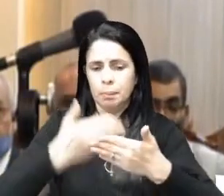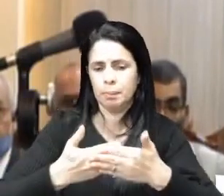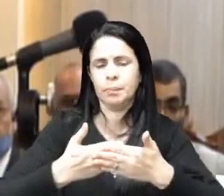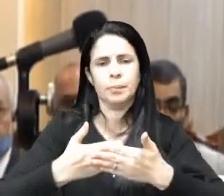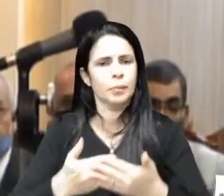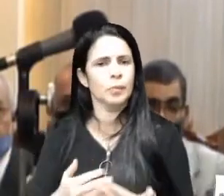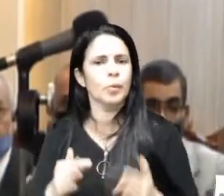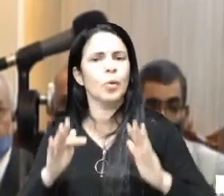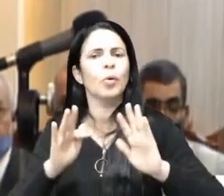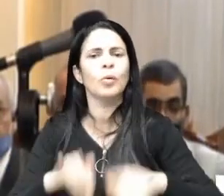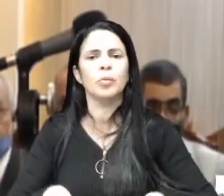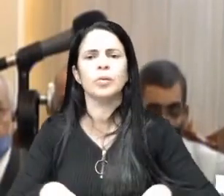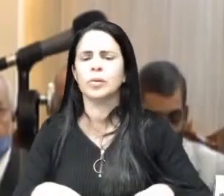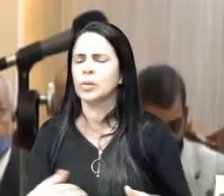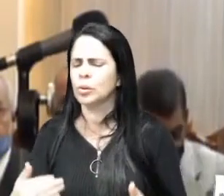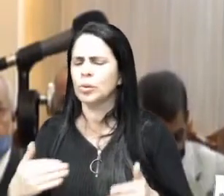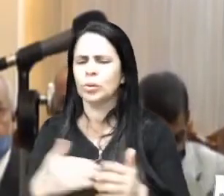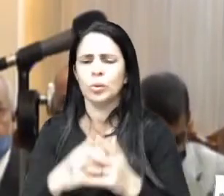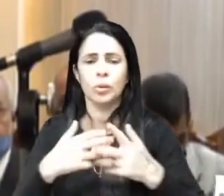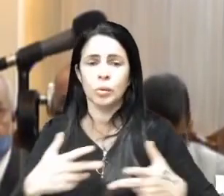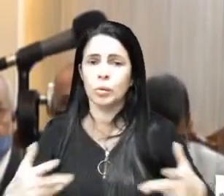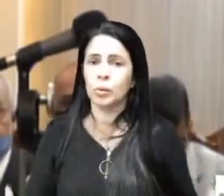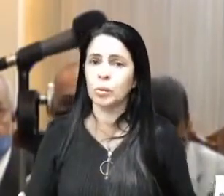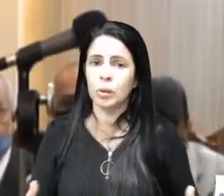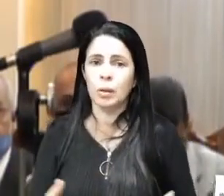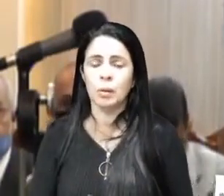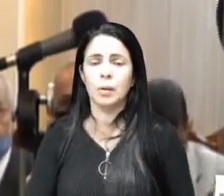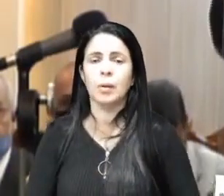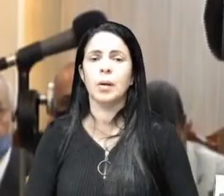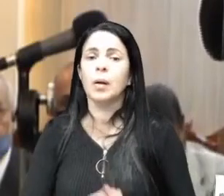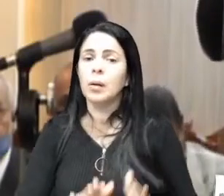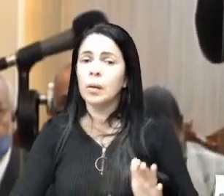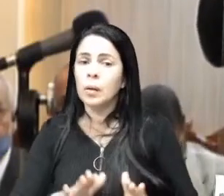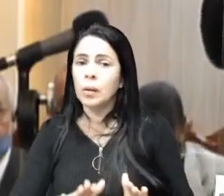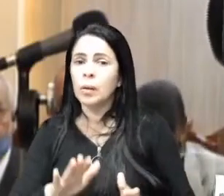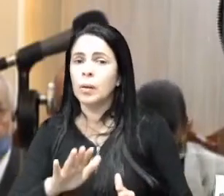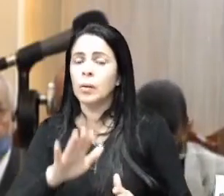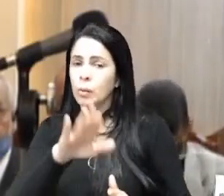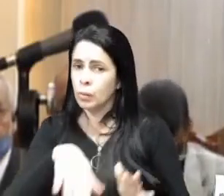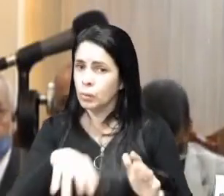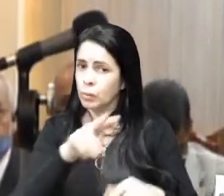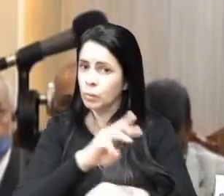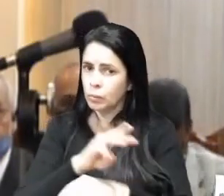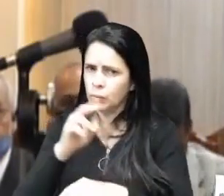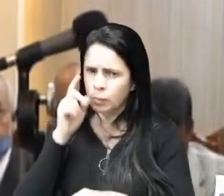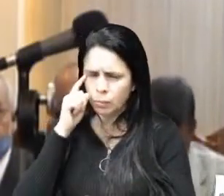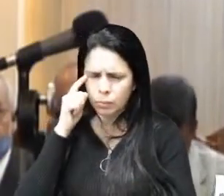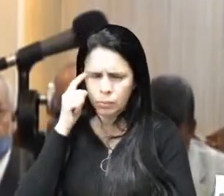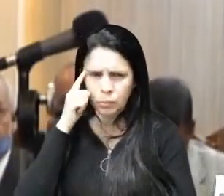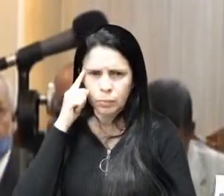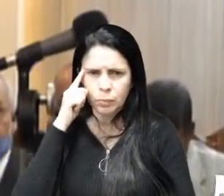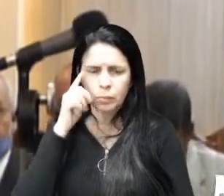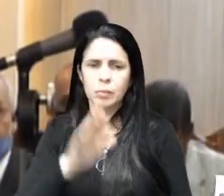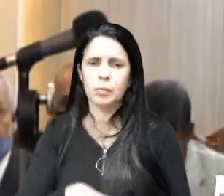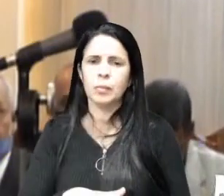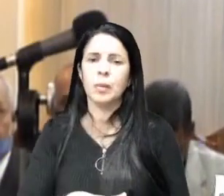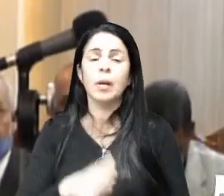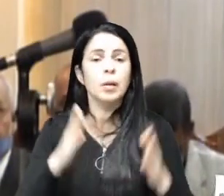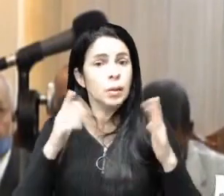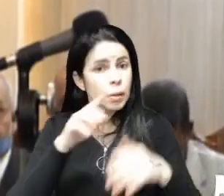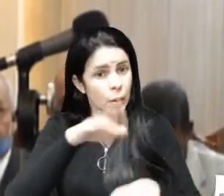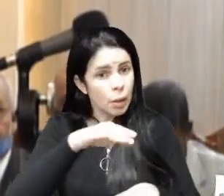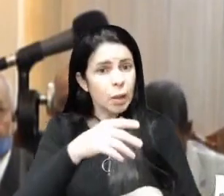Portanto, sede sóbrios e vigiai em oração. Eu queria repetir com a igreja esse versículo. Vamos lá. E